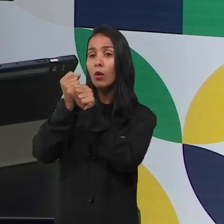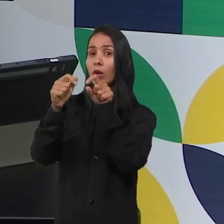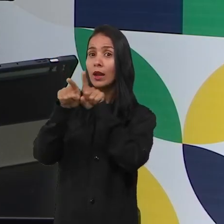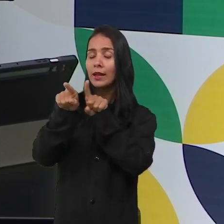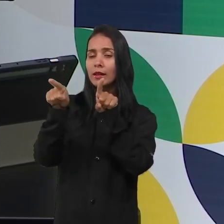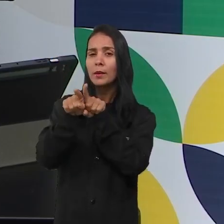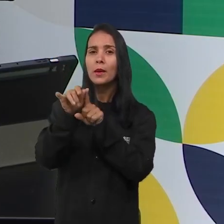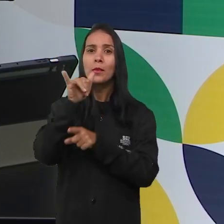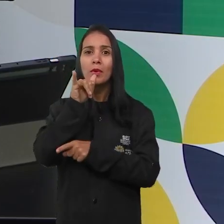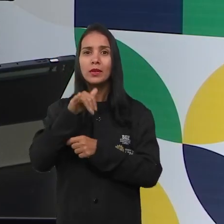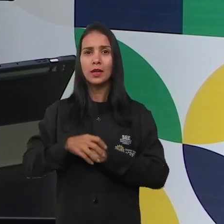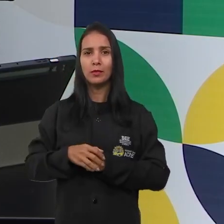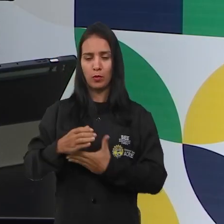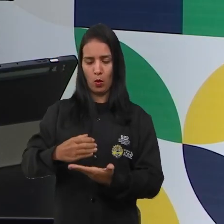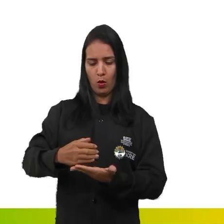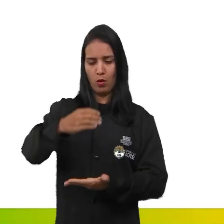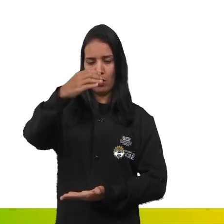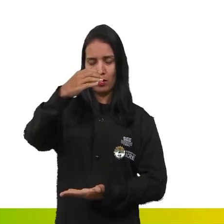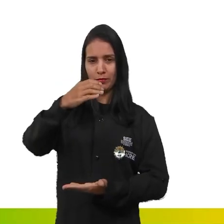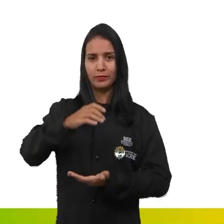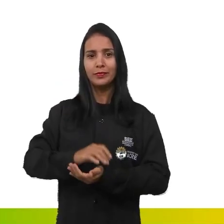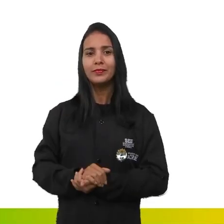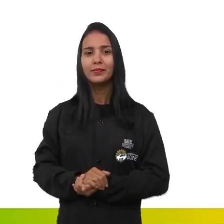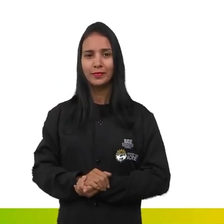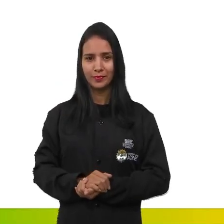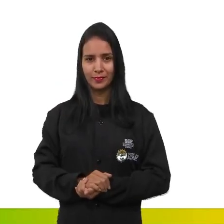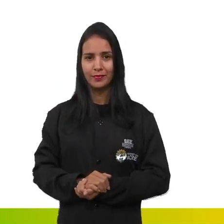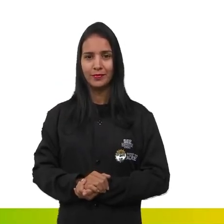um cilindro. Vamos ver como é que faz isso.